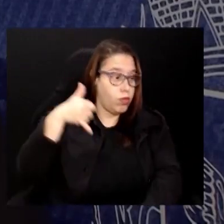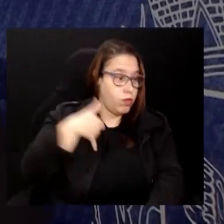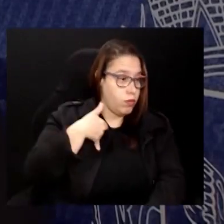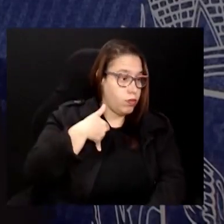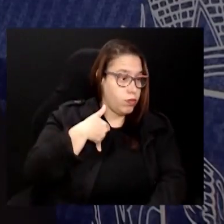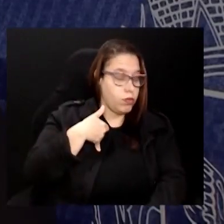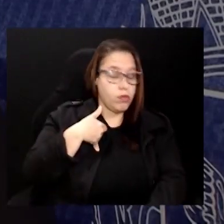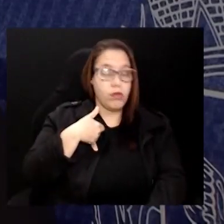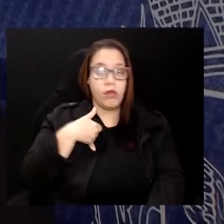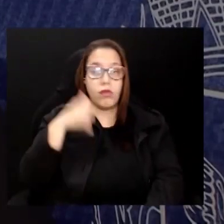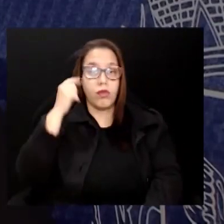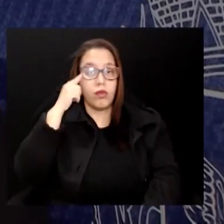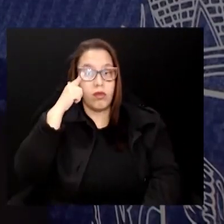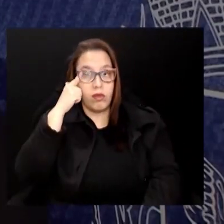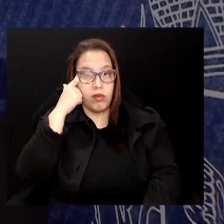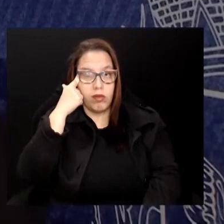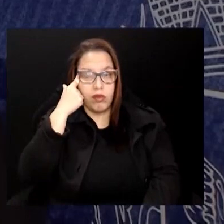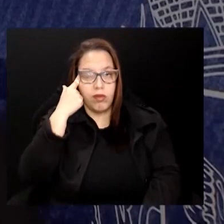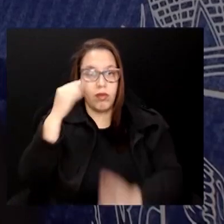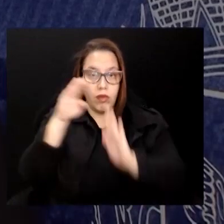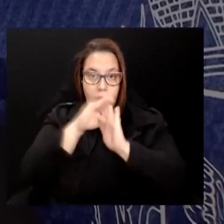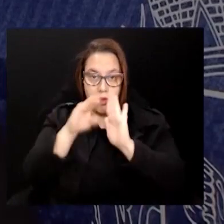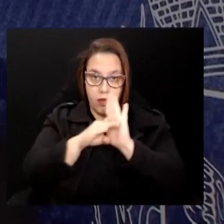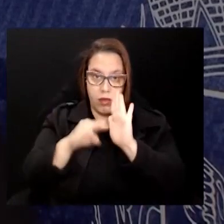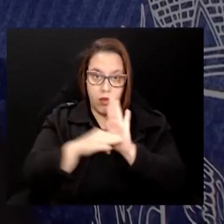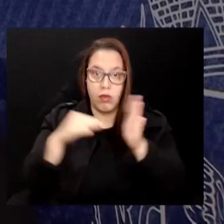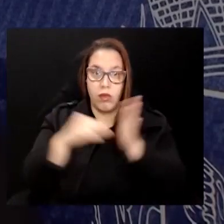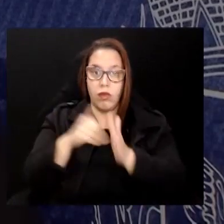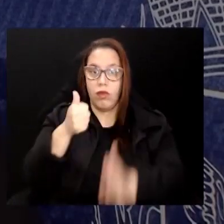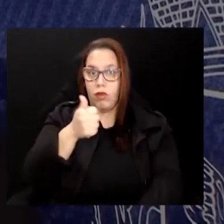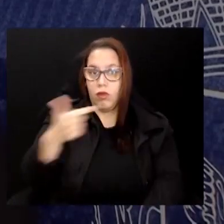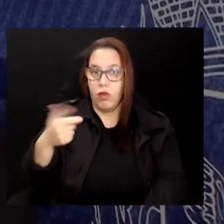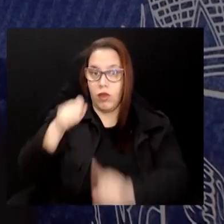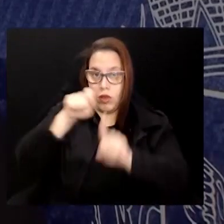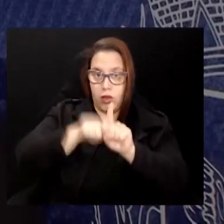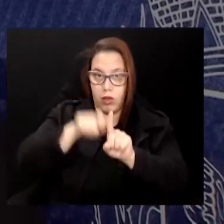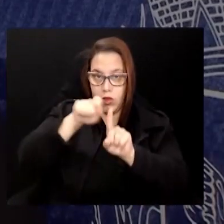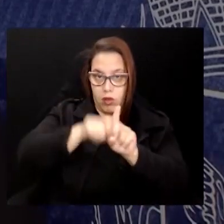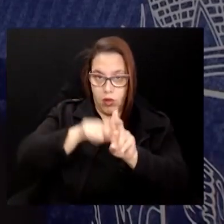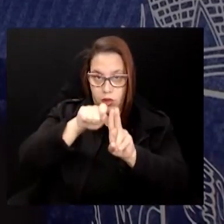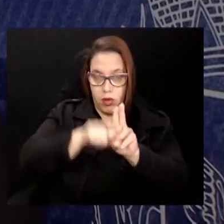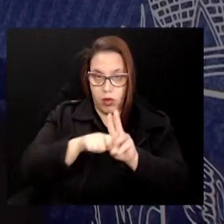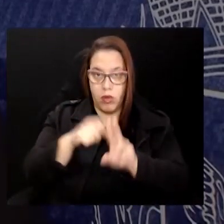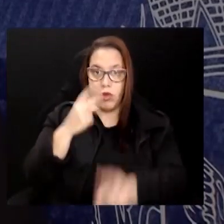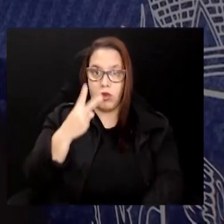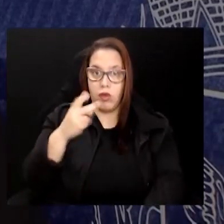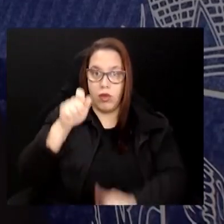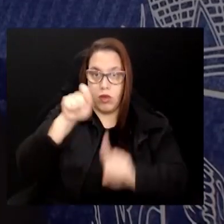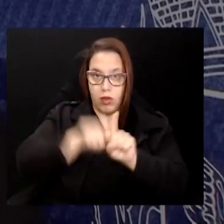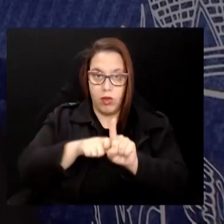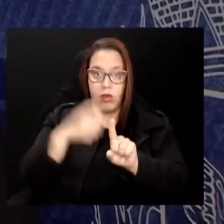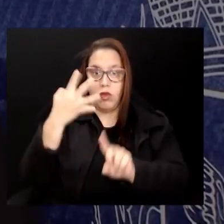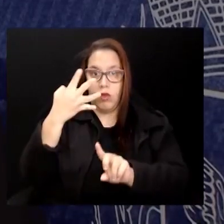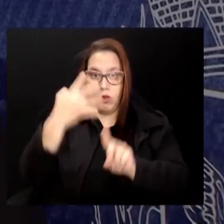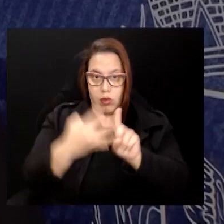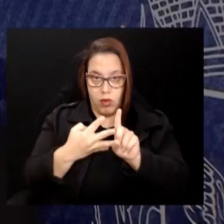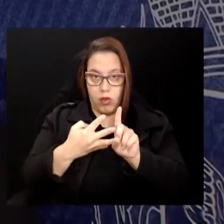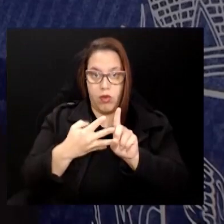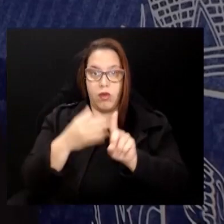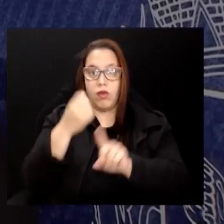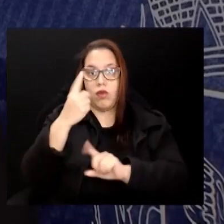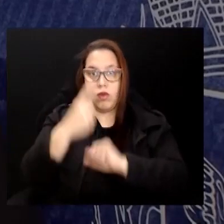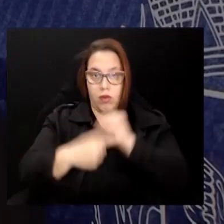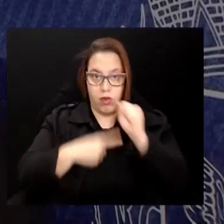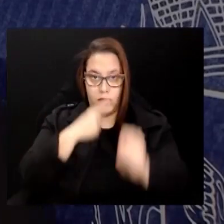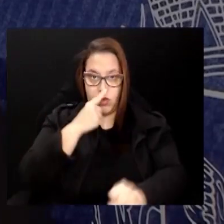esse esquema de vacinação é até os 12 meses, né? Então, com 2 meses, 4 meses e com 1 ano, 12 meses a gente faz o